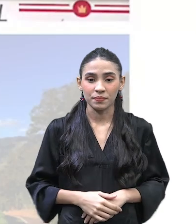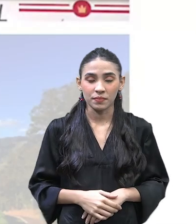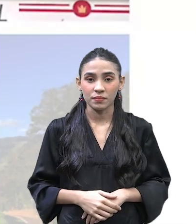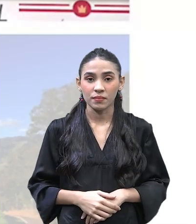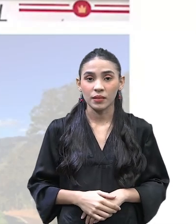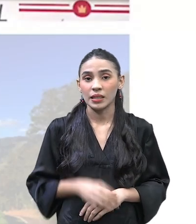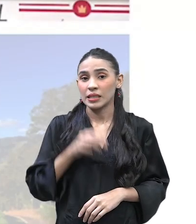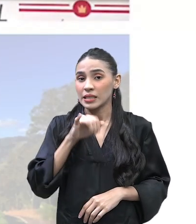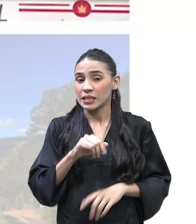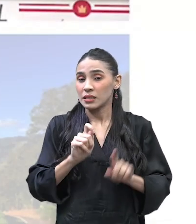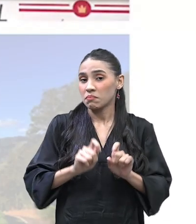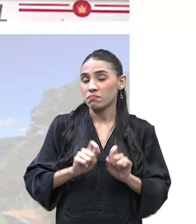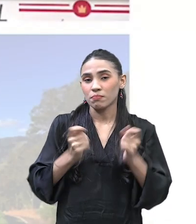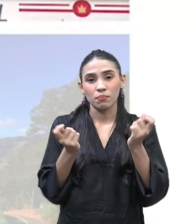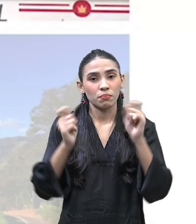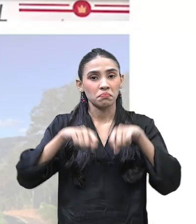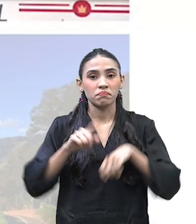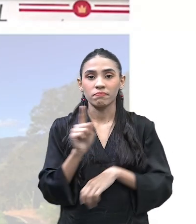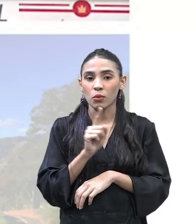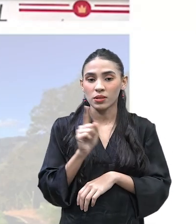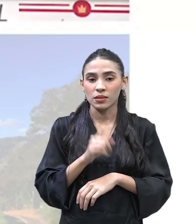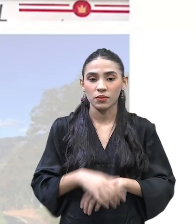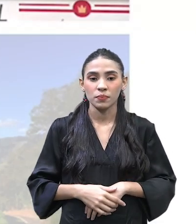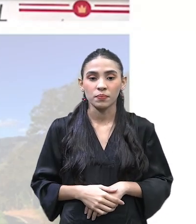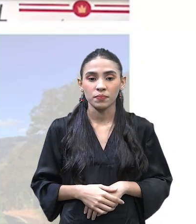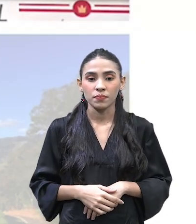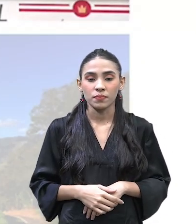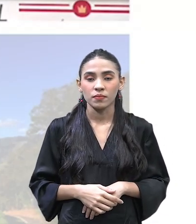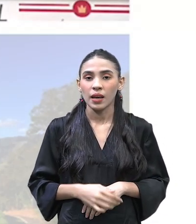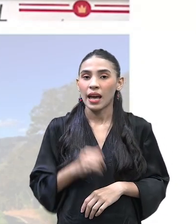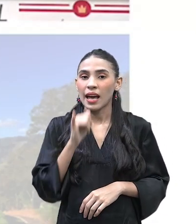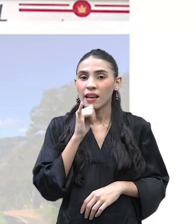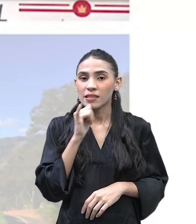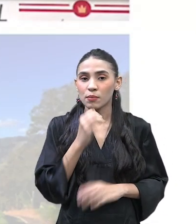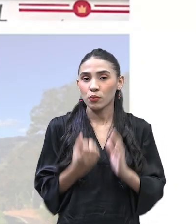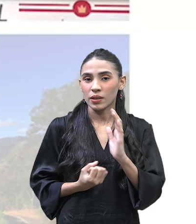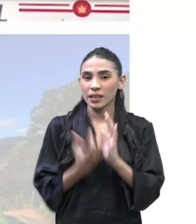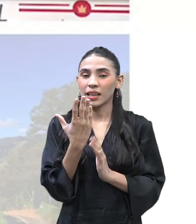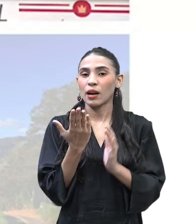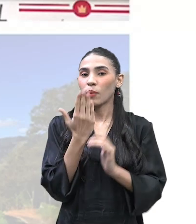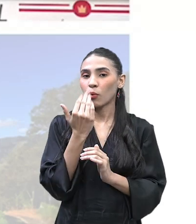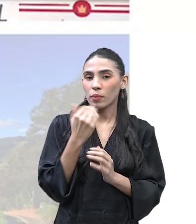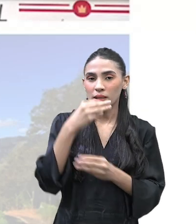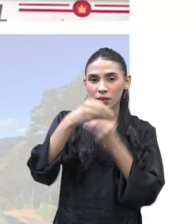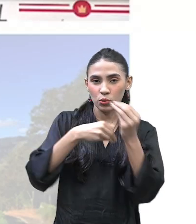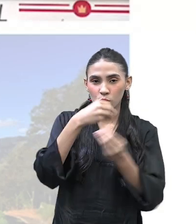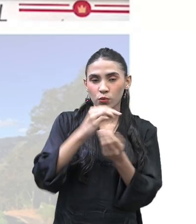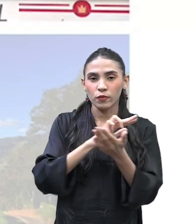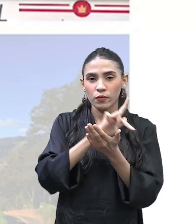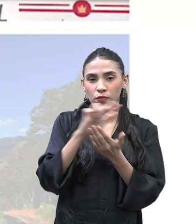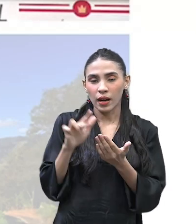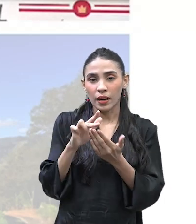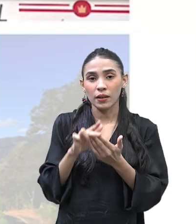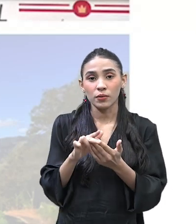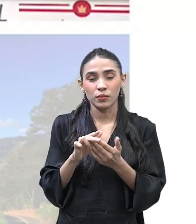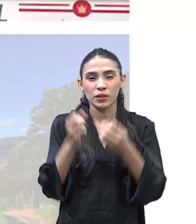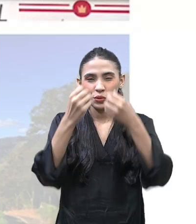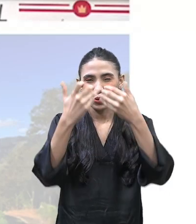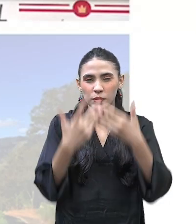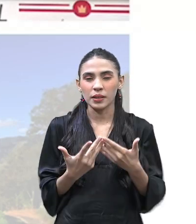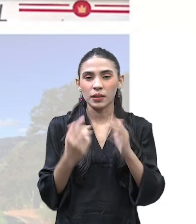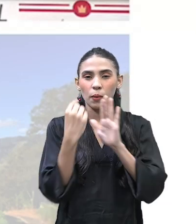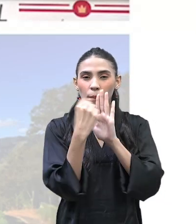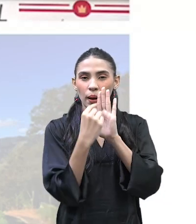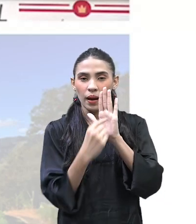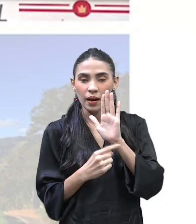é possível, certo? Fazer o ingrediente que envolva esses elementos, eles deixam bem claro no rótulo, o que é